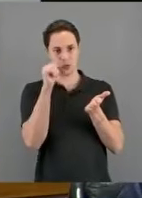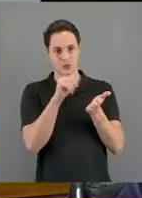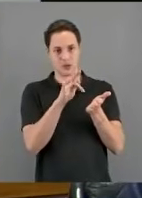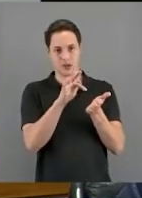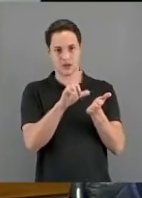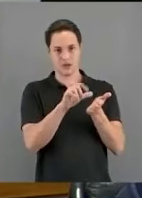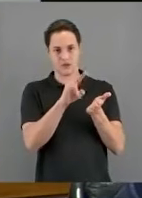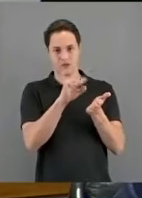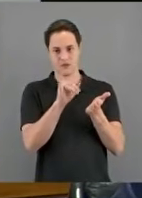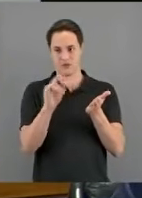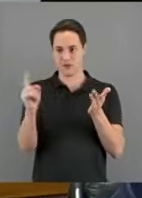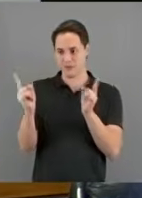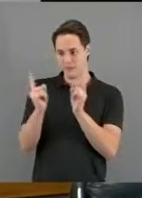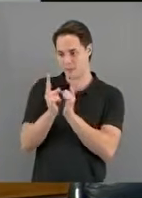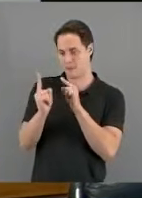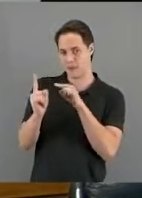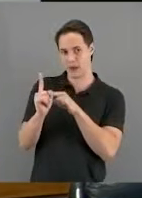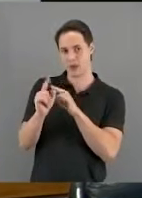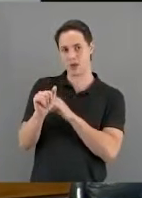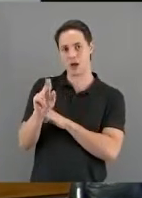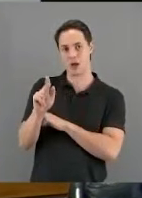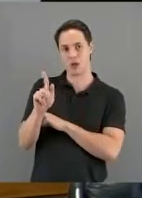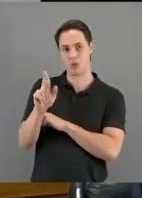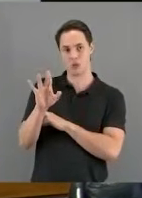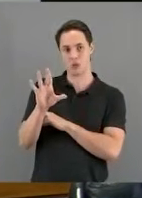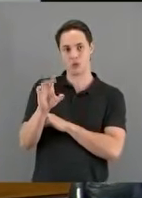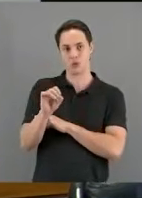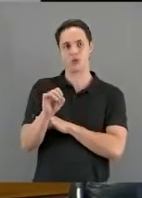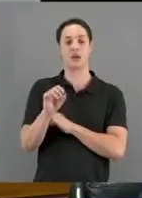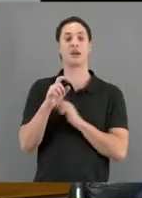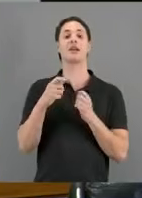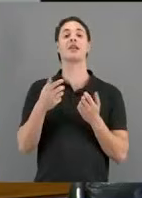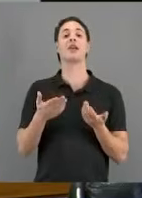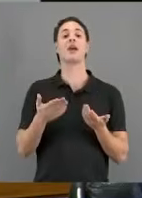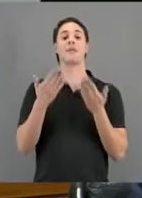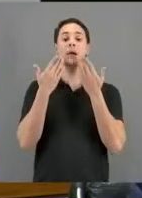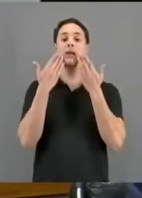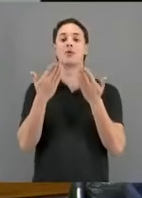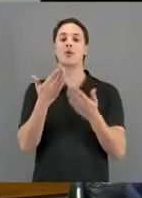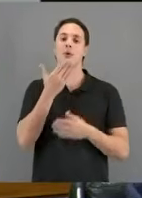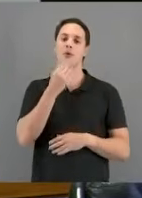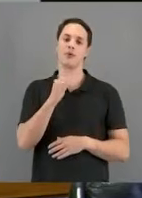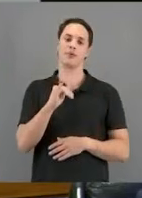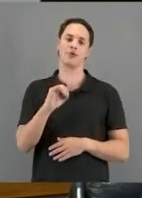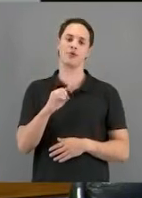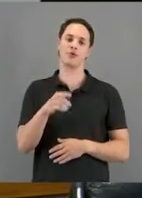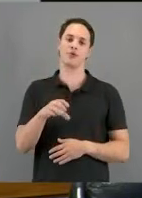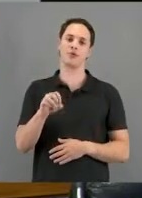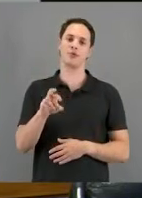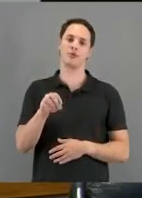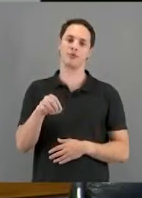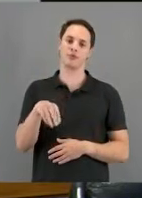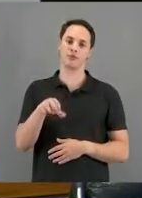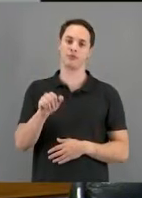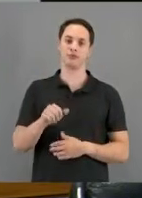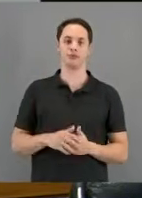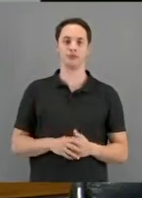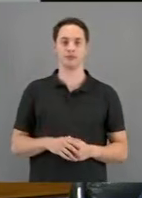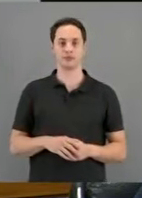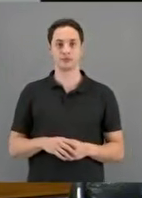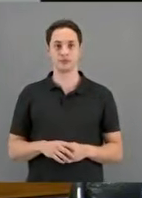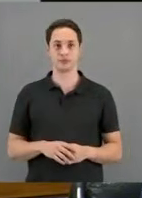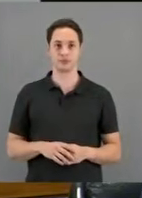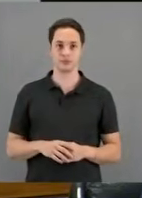Flávia, do Augusto, foi o João Roma. Muito bem, senhor presidente. Campos